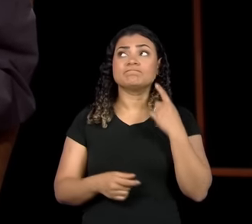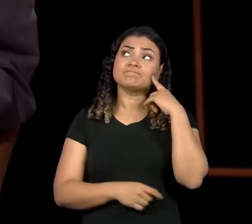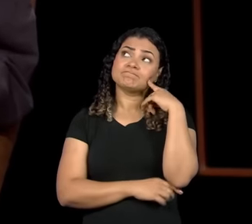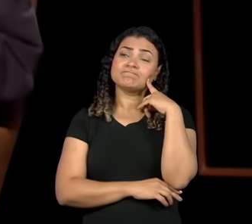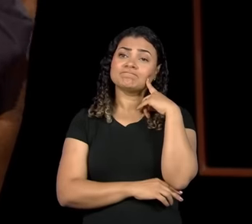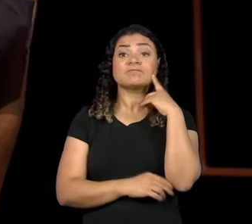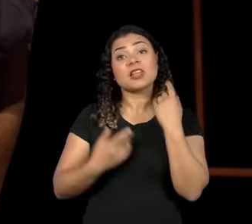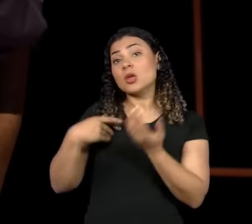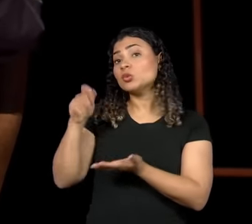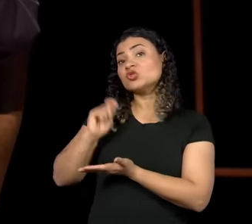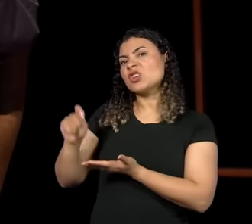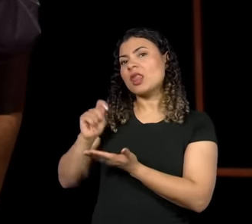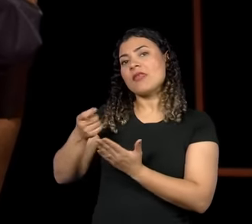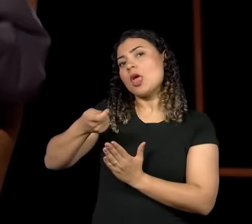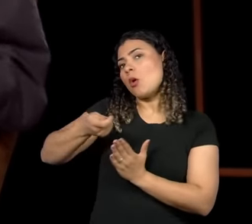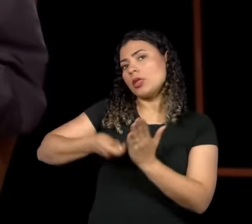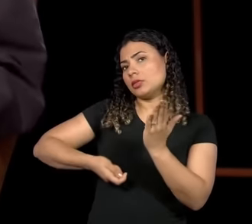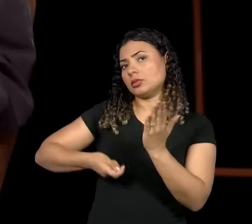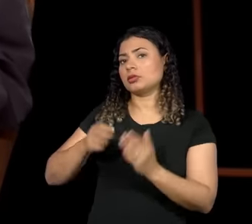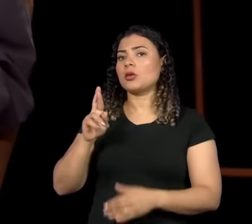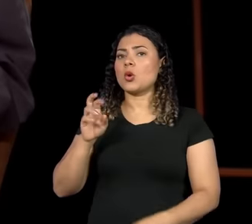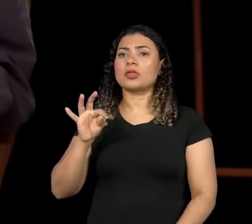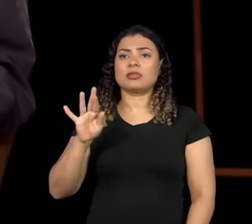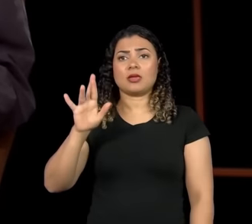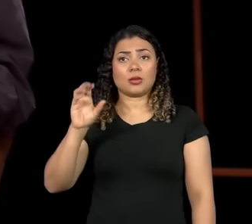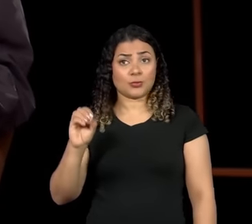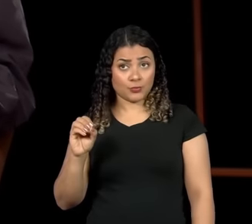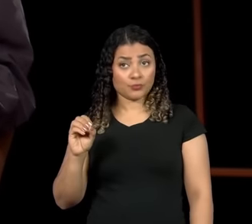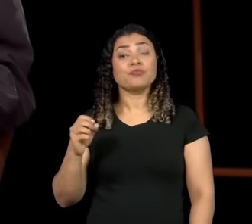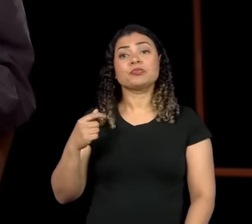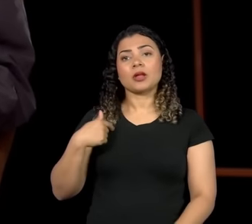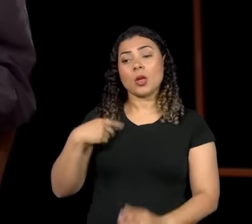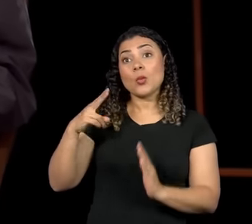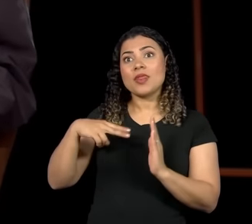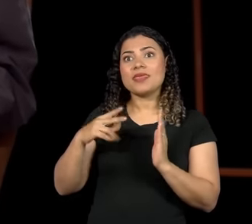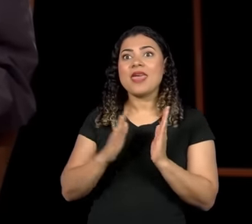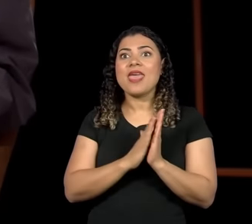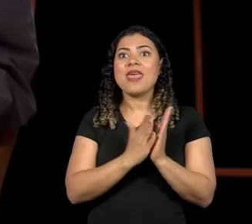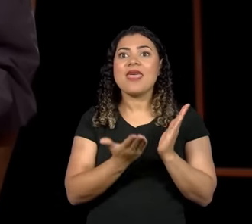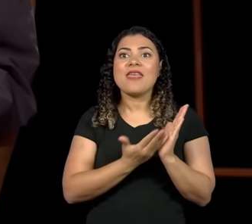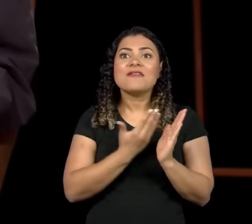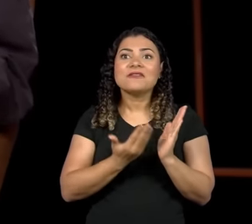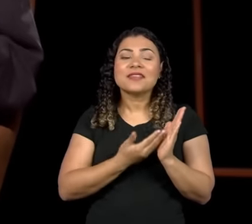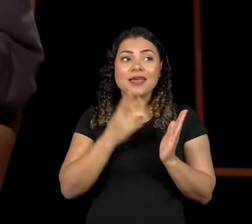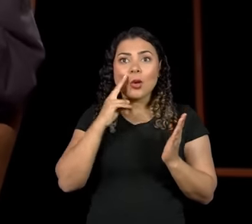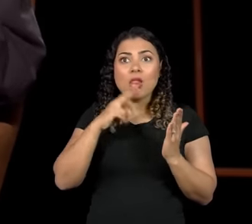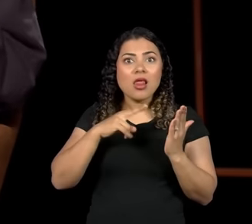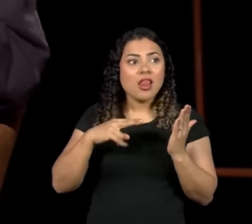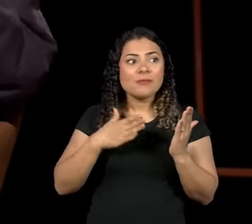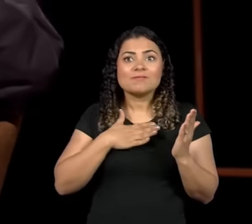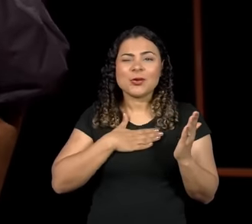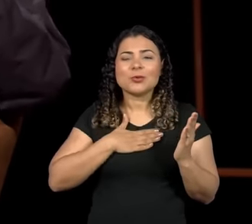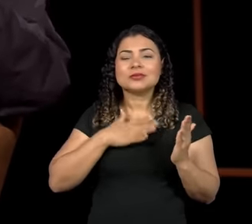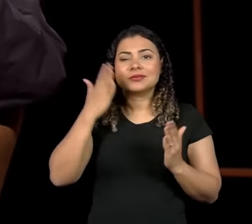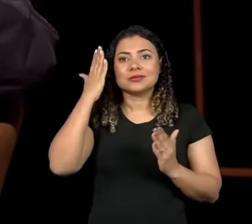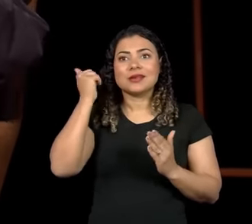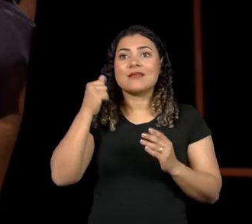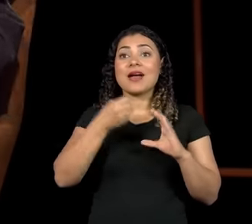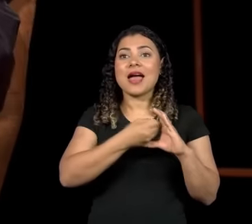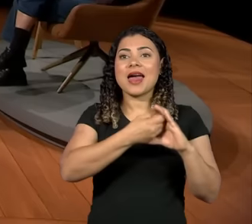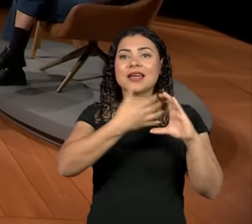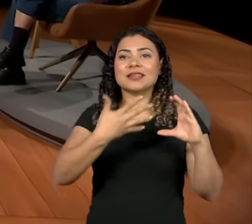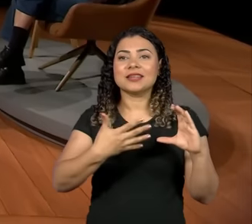lá um roteirinho, porque eu lia muito essas revistas, eu gostava, então eu sabia a característica de